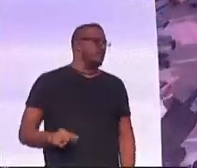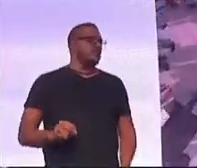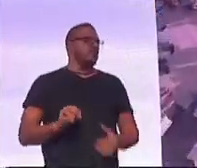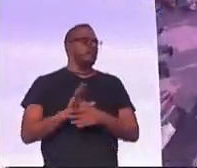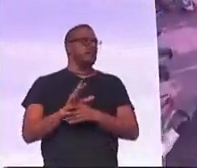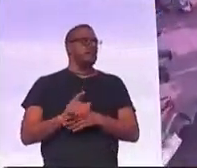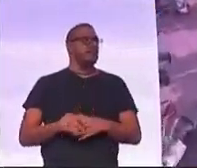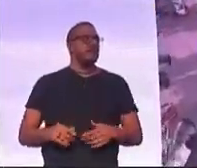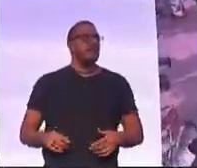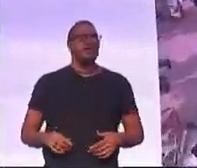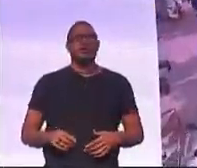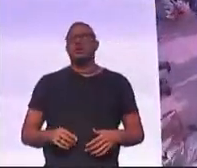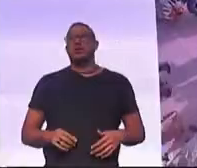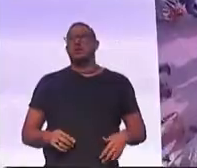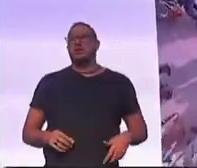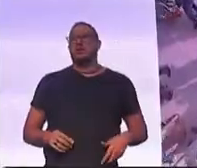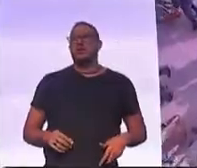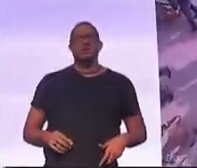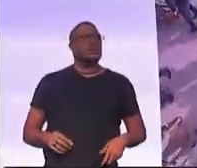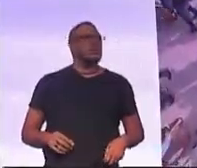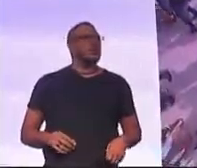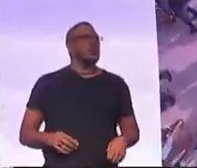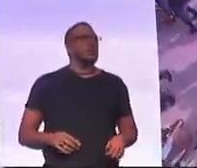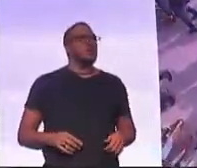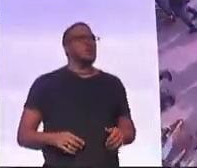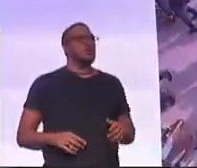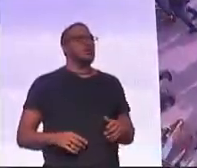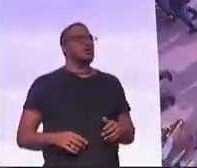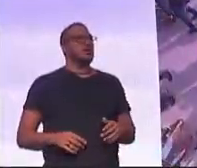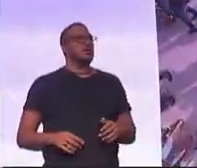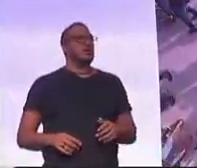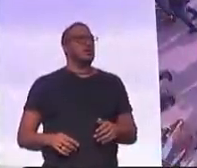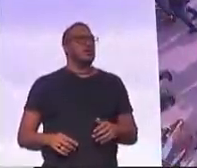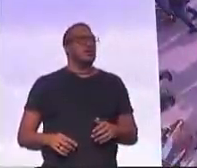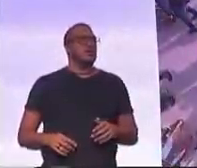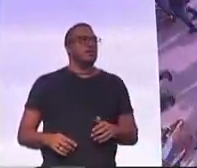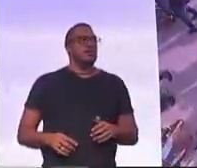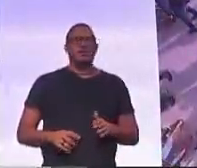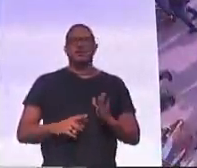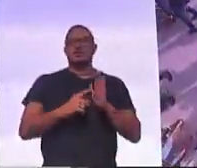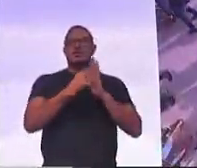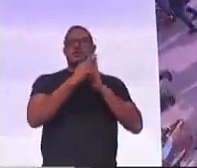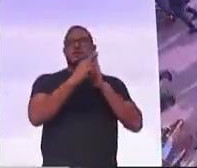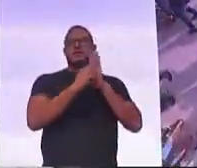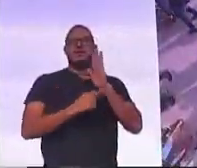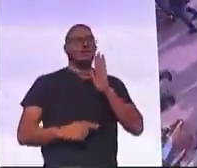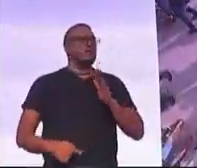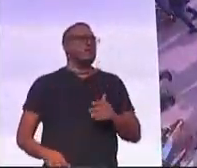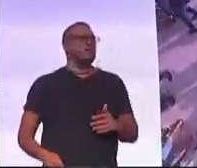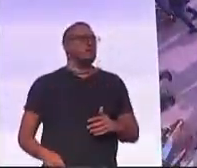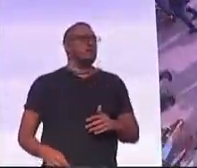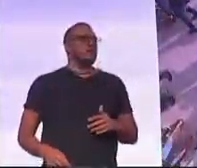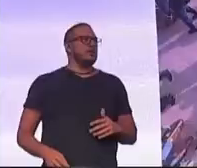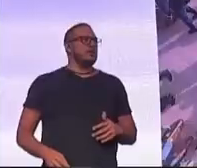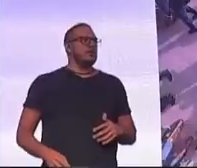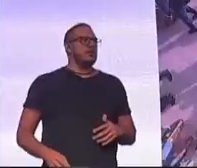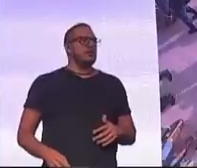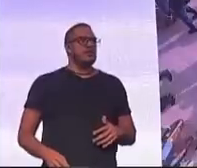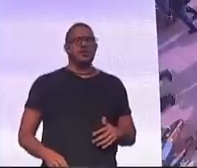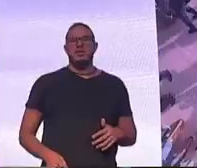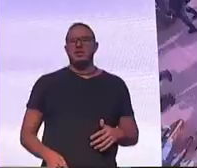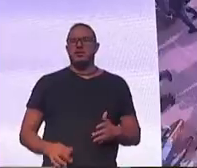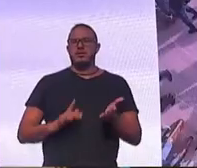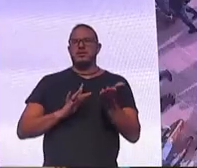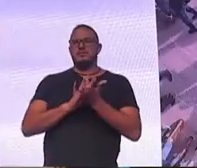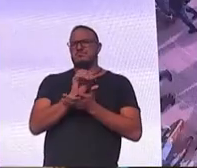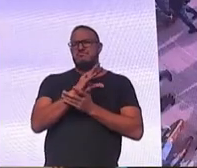canto direito aqui, para baixo, e aí aparece configurações, canto direito em cima para baixo. Quem não estiver conseguindo, pede ajuda para a pessoa